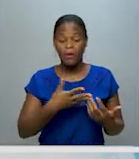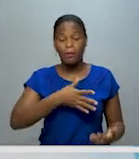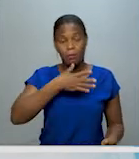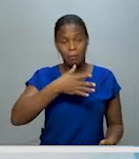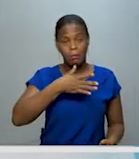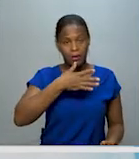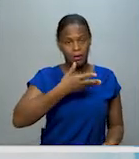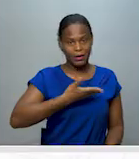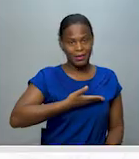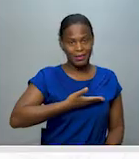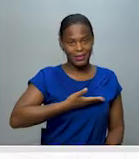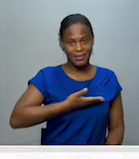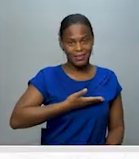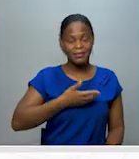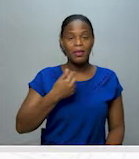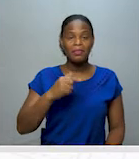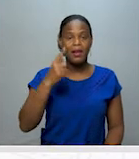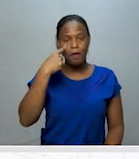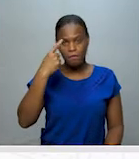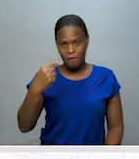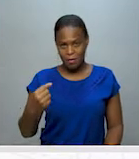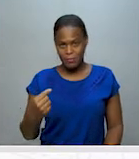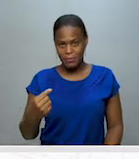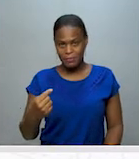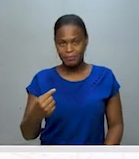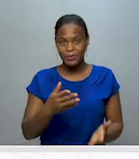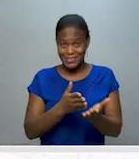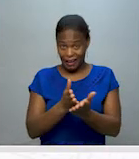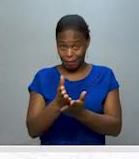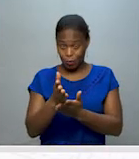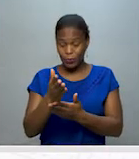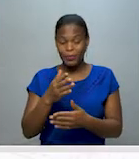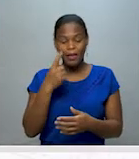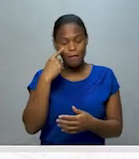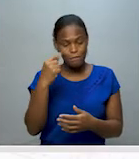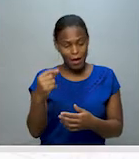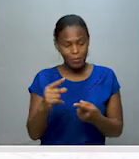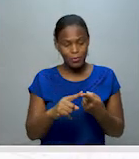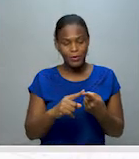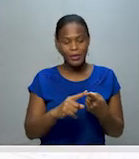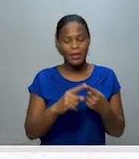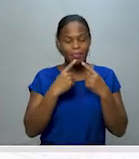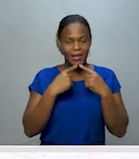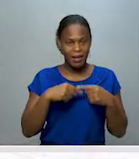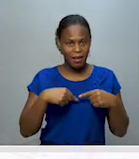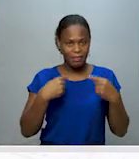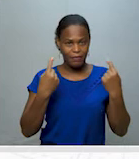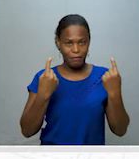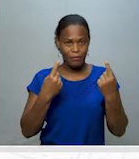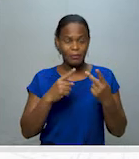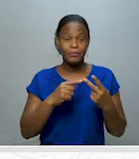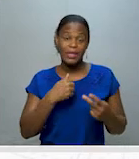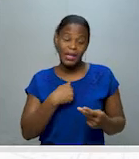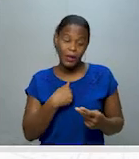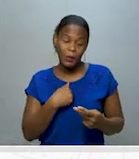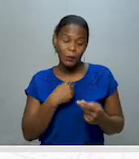discursos diretos, temos verbos utilizados nesses discursos tipo verbos declarativos.